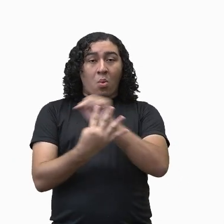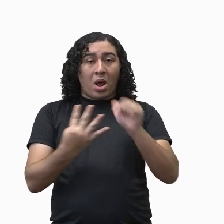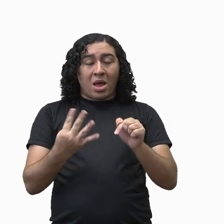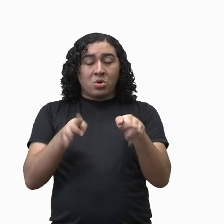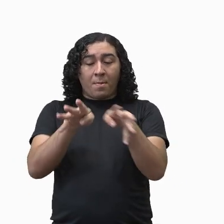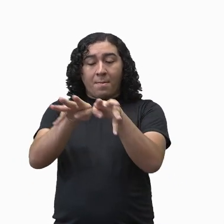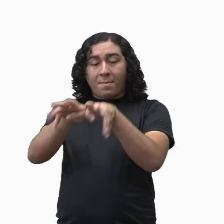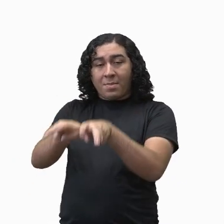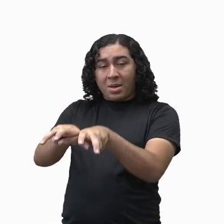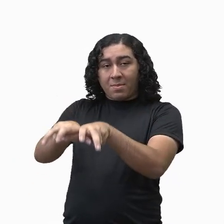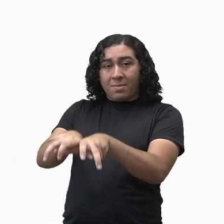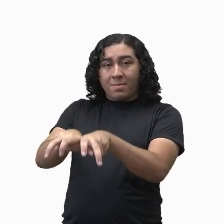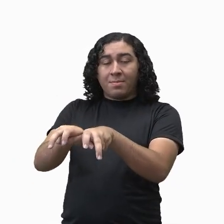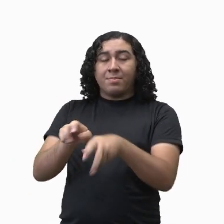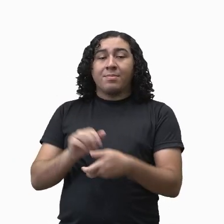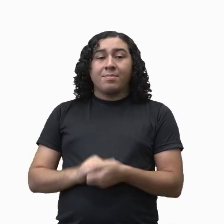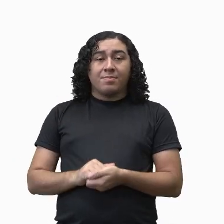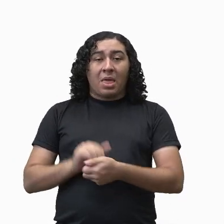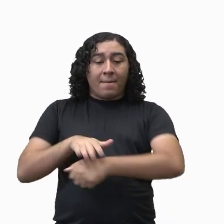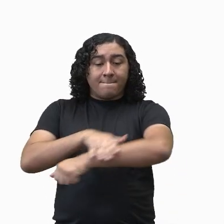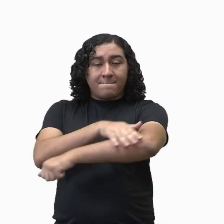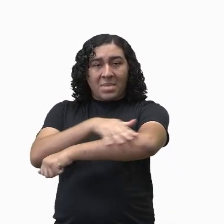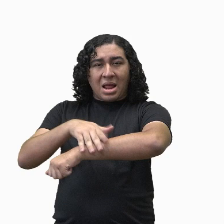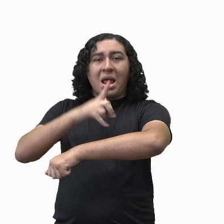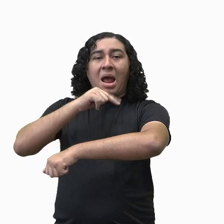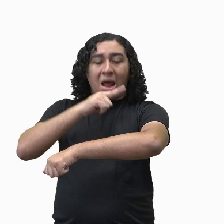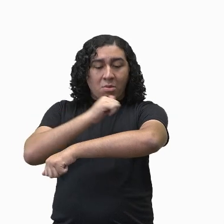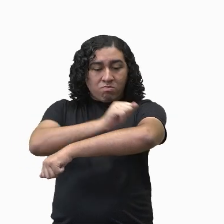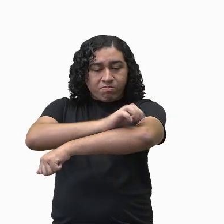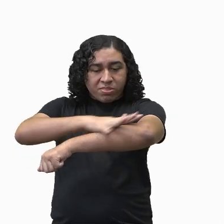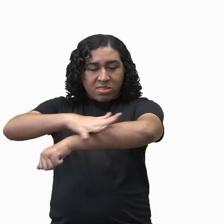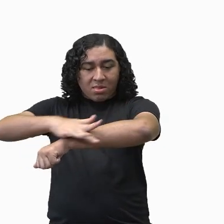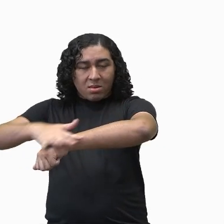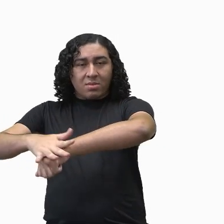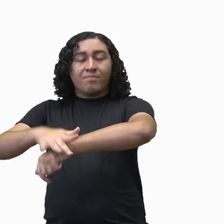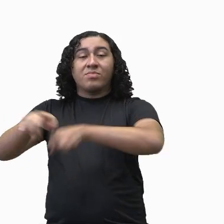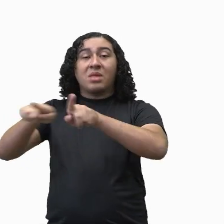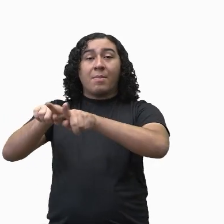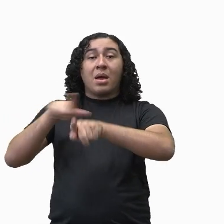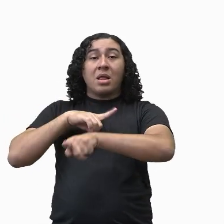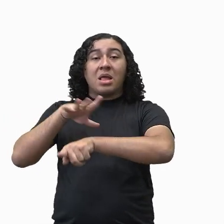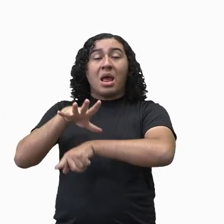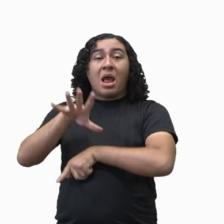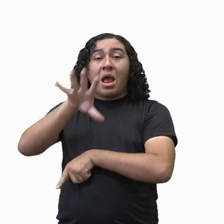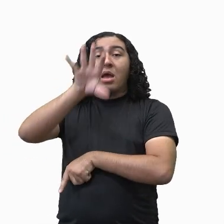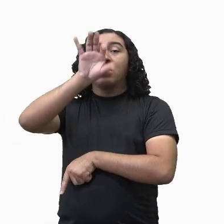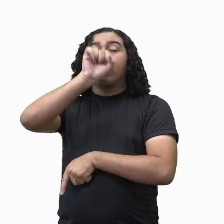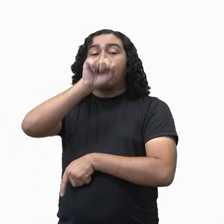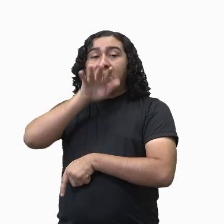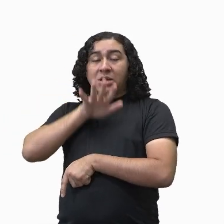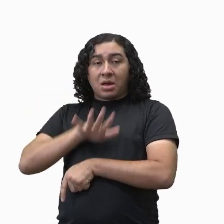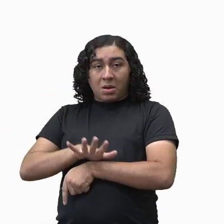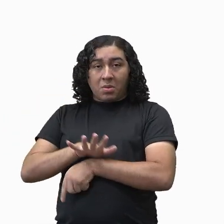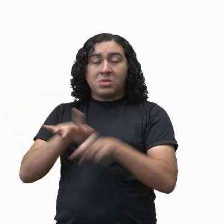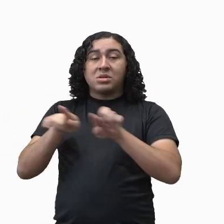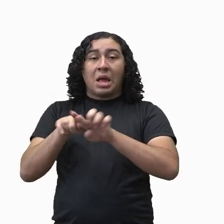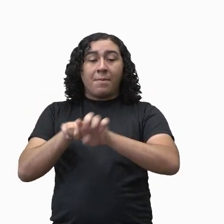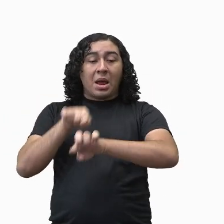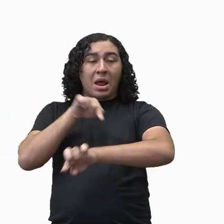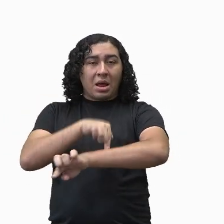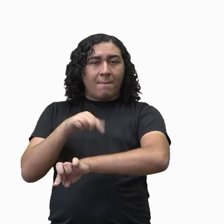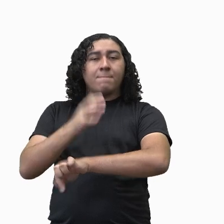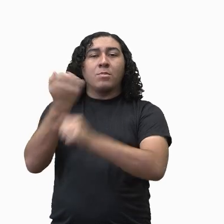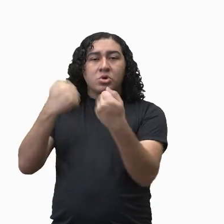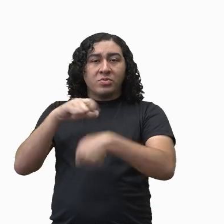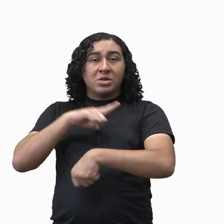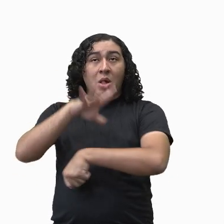pele úmida, hipermeável, tem aí uma respiração pulmonar e cutânea, e algumas